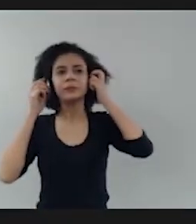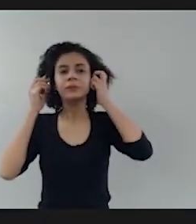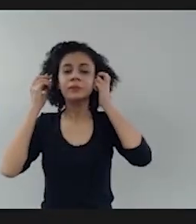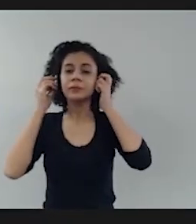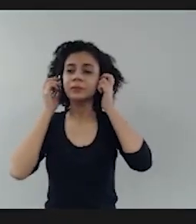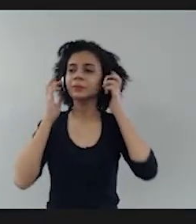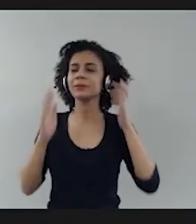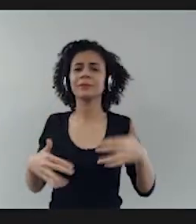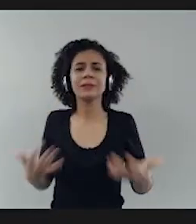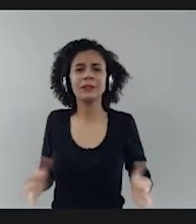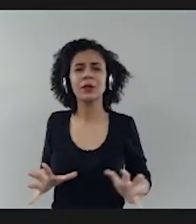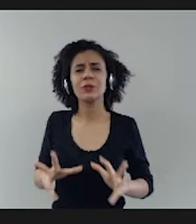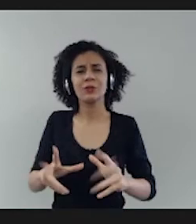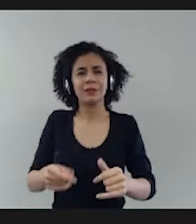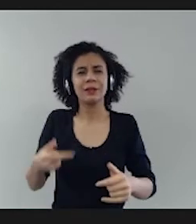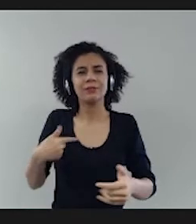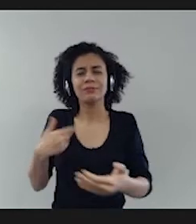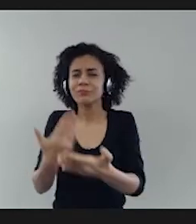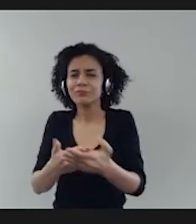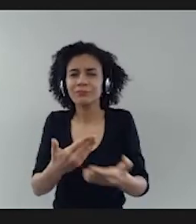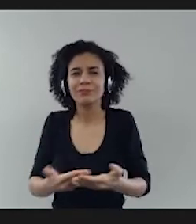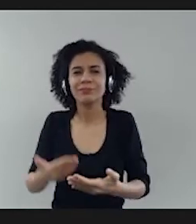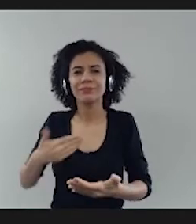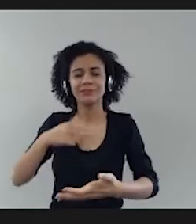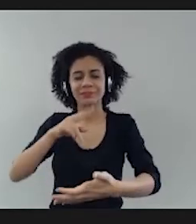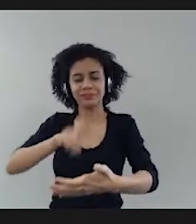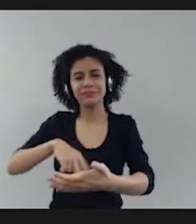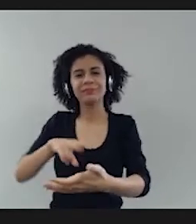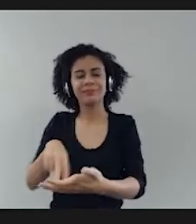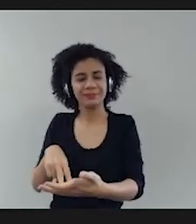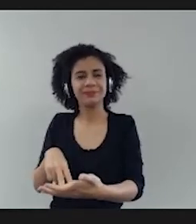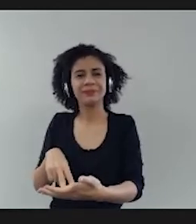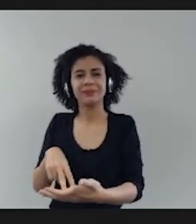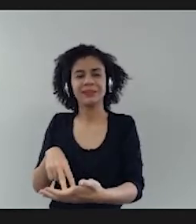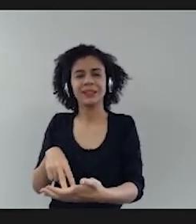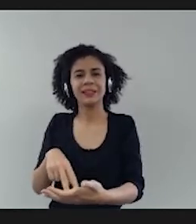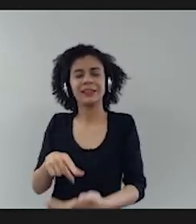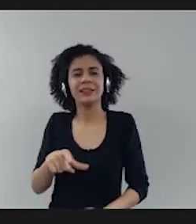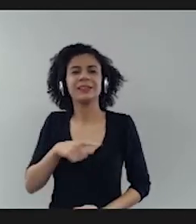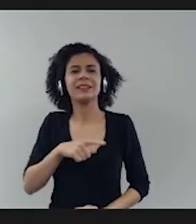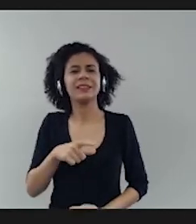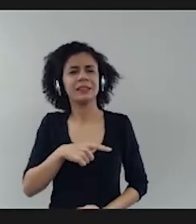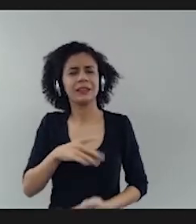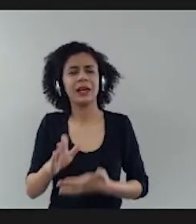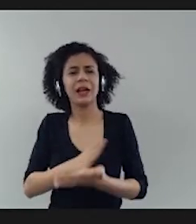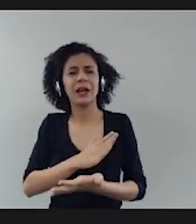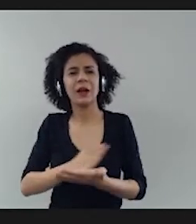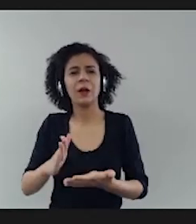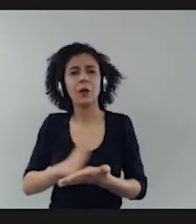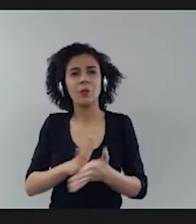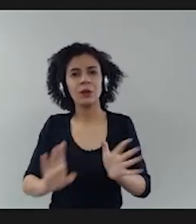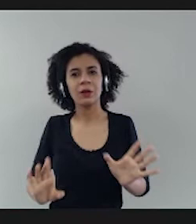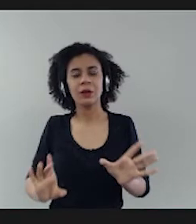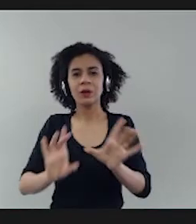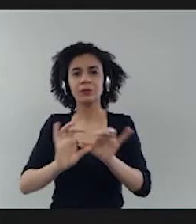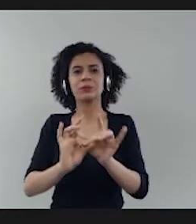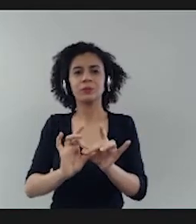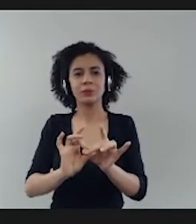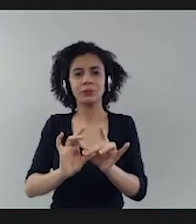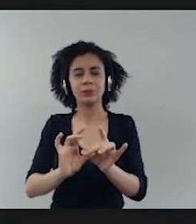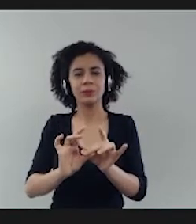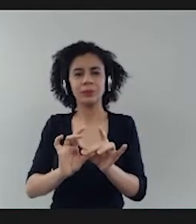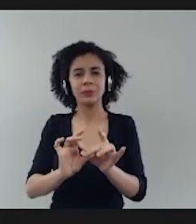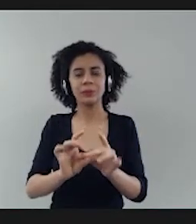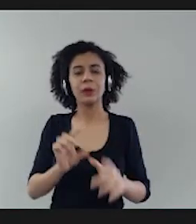Então, de tudo que eu li, de tudo que eu pesquisei, existem algumas unanimidades.